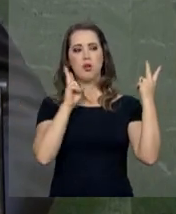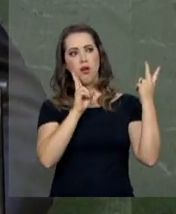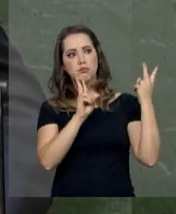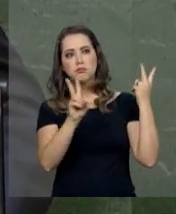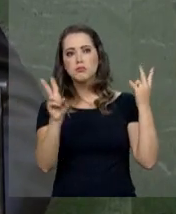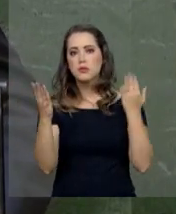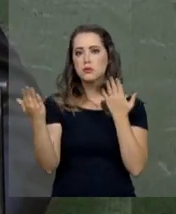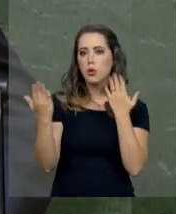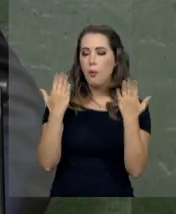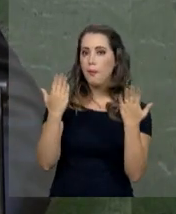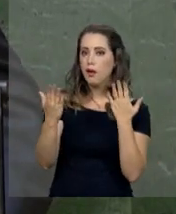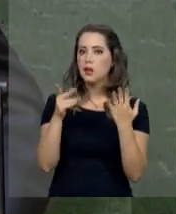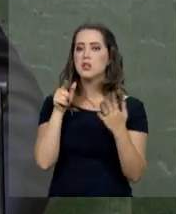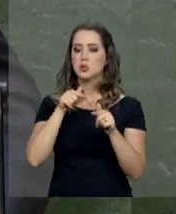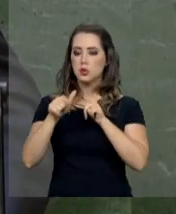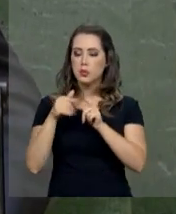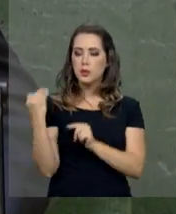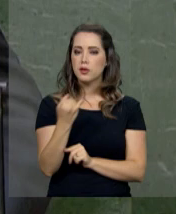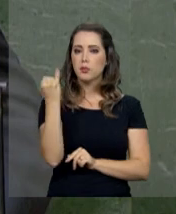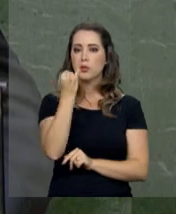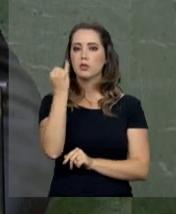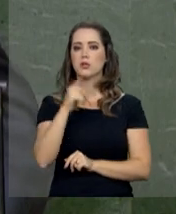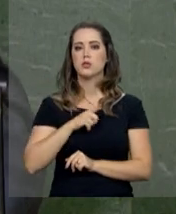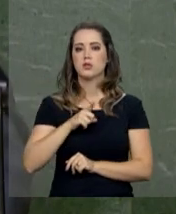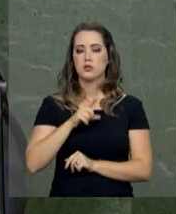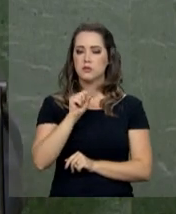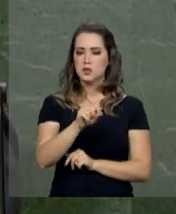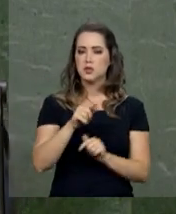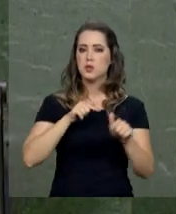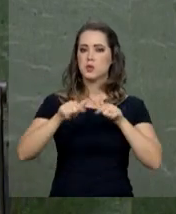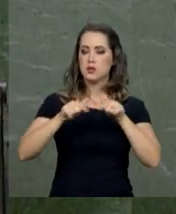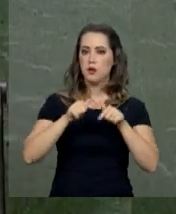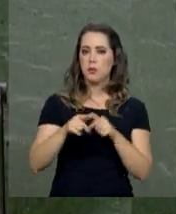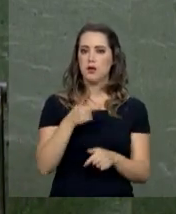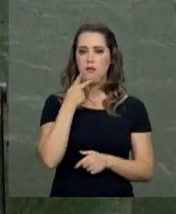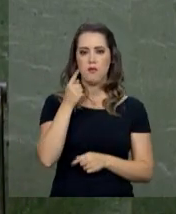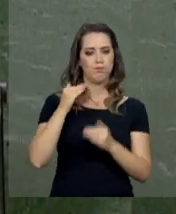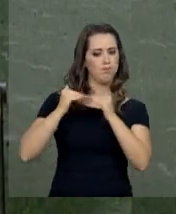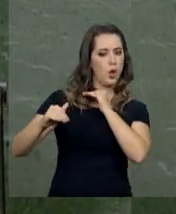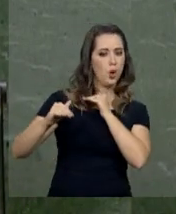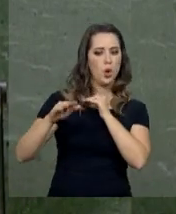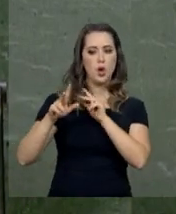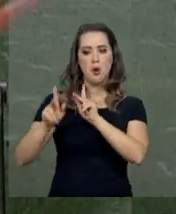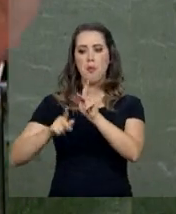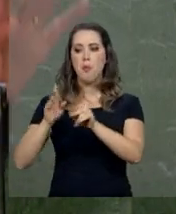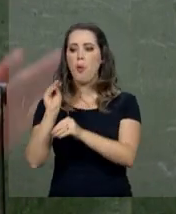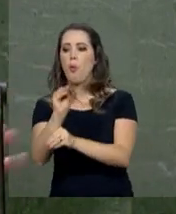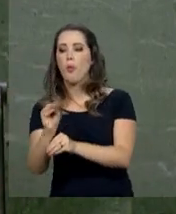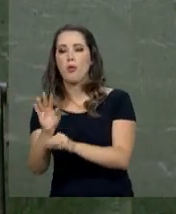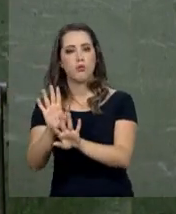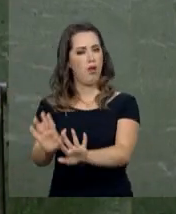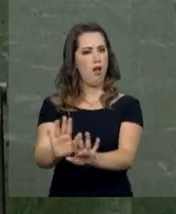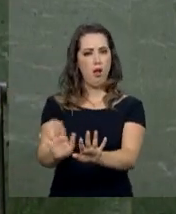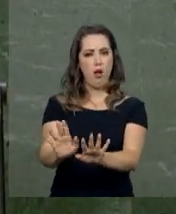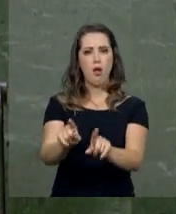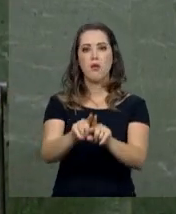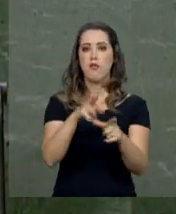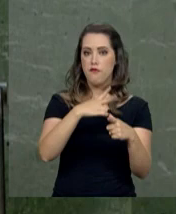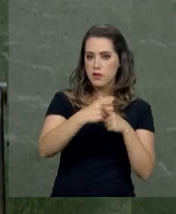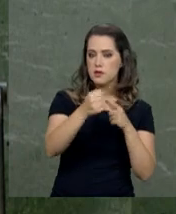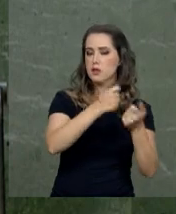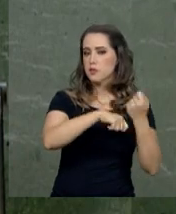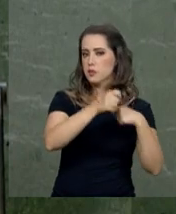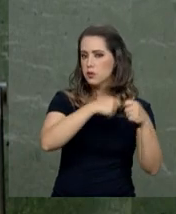tempo de governo dissemos não ao populismo e vencemos a pior recessão da nossa